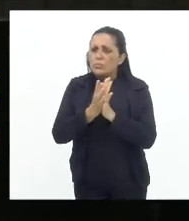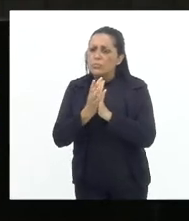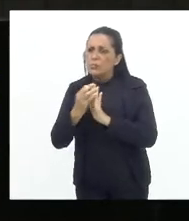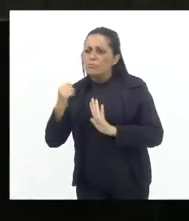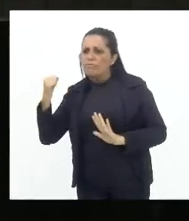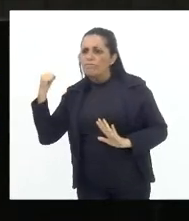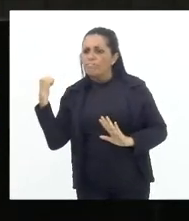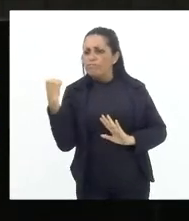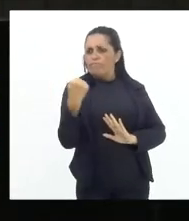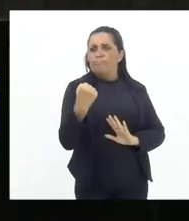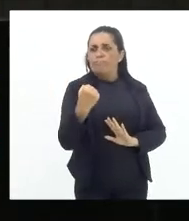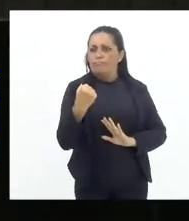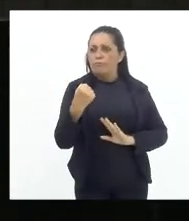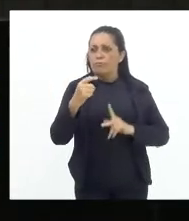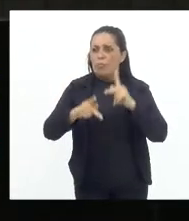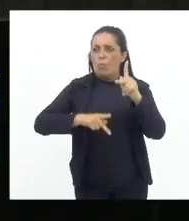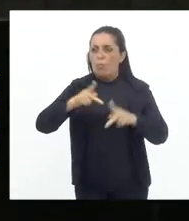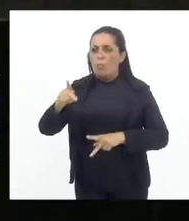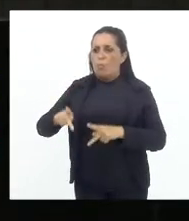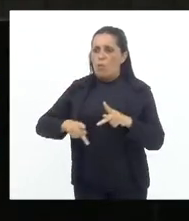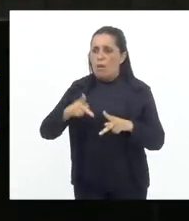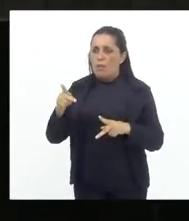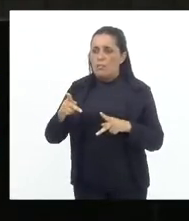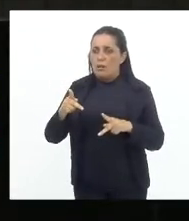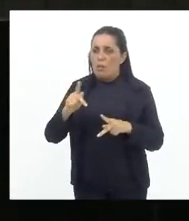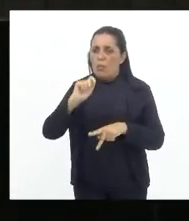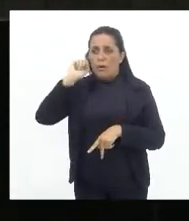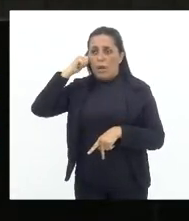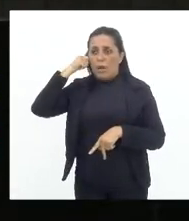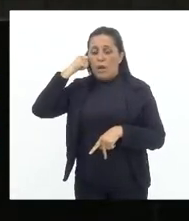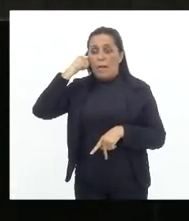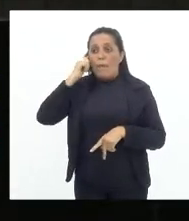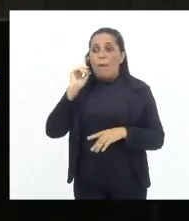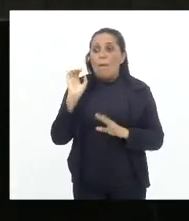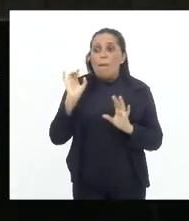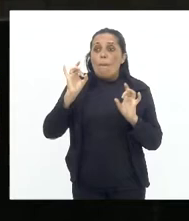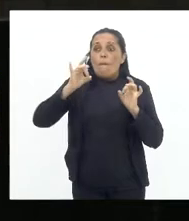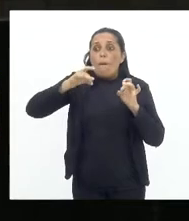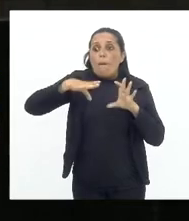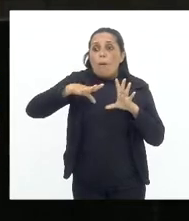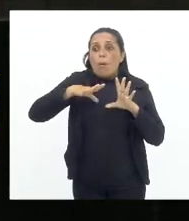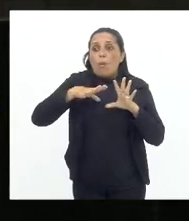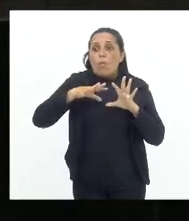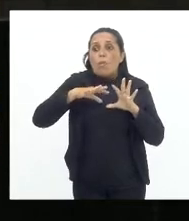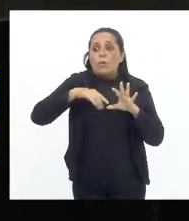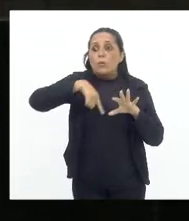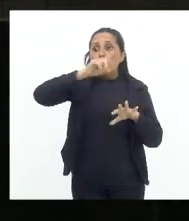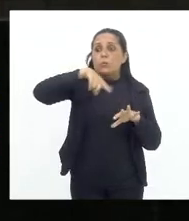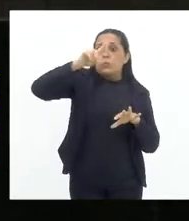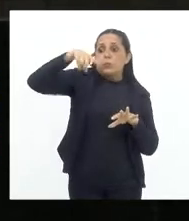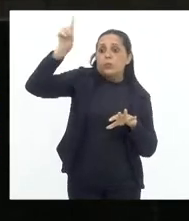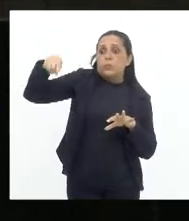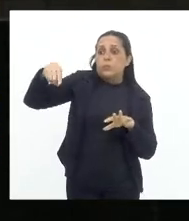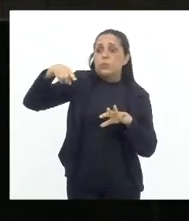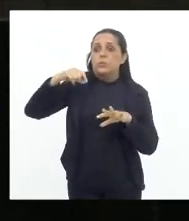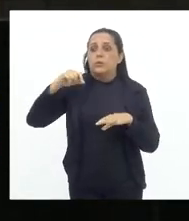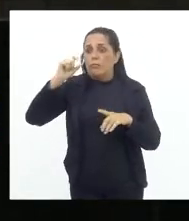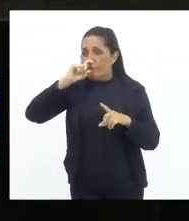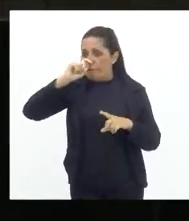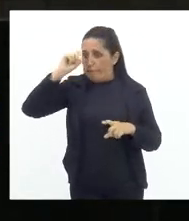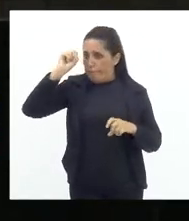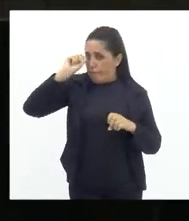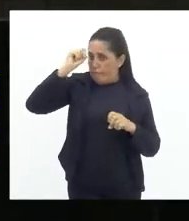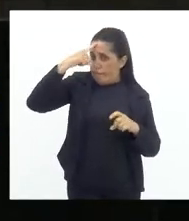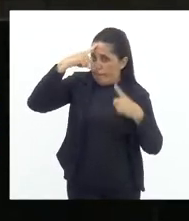a nossa população negra no último mapa da violência que diz que para cada pessoa não